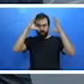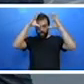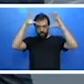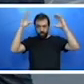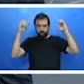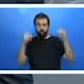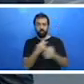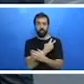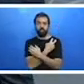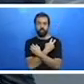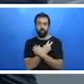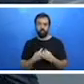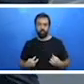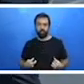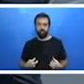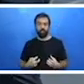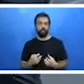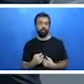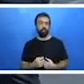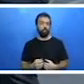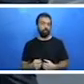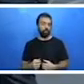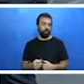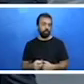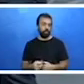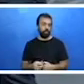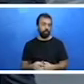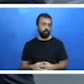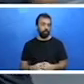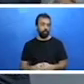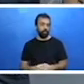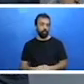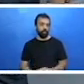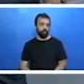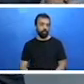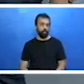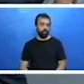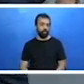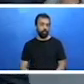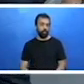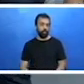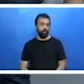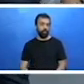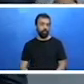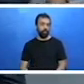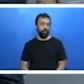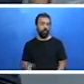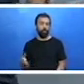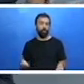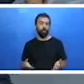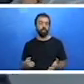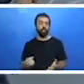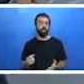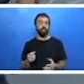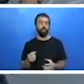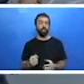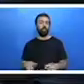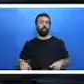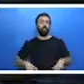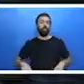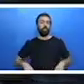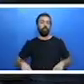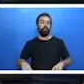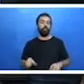no poema comprovam a sua resposta? O que nós trabalhamos hoje, 4º ano? Olha lá.